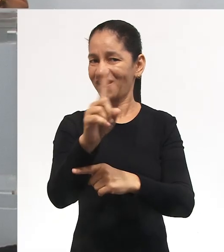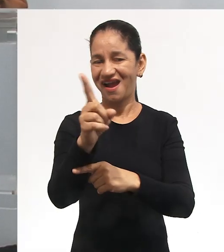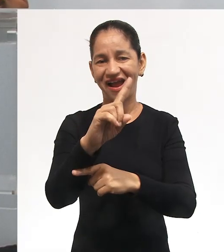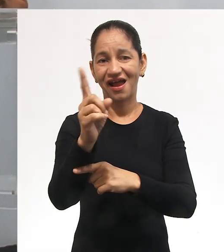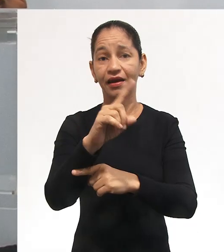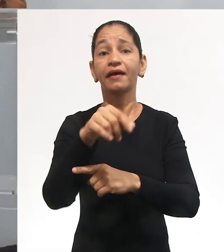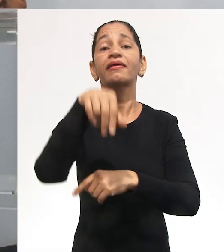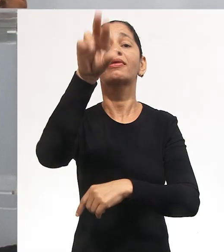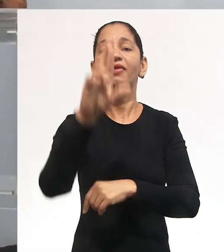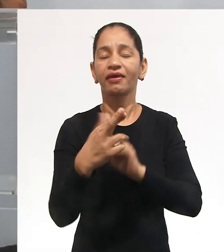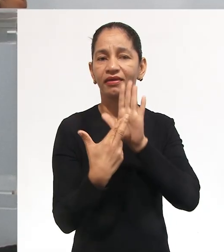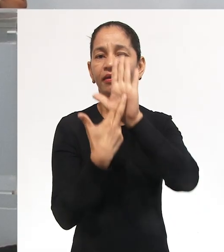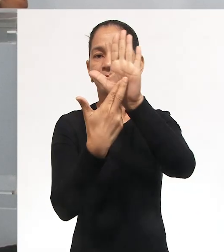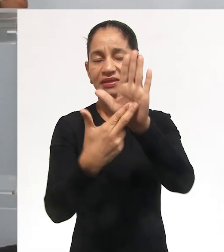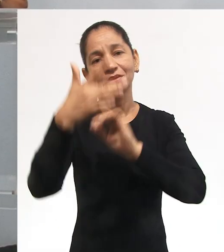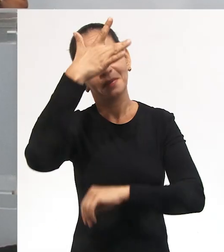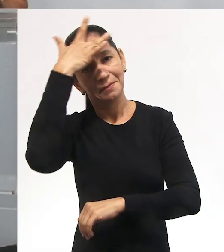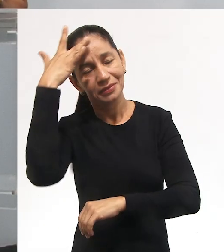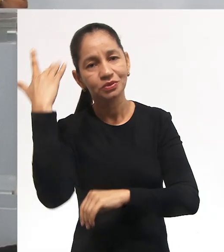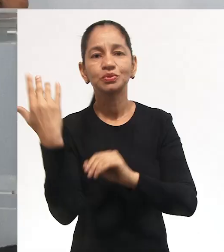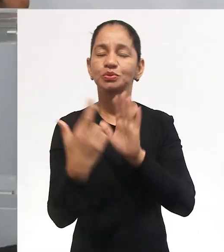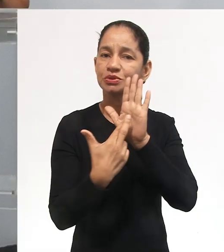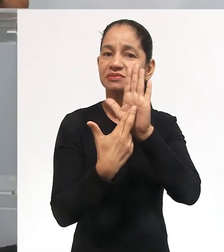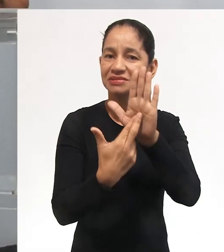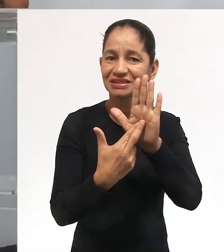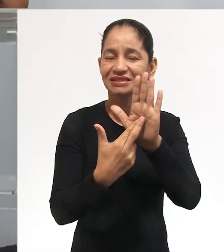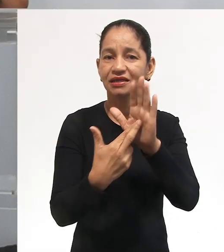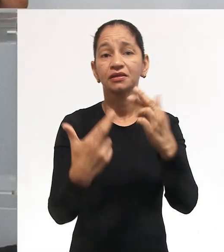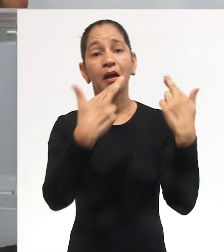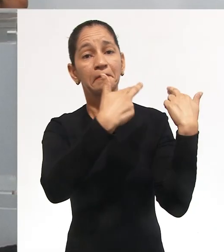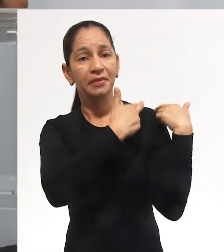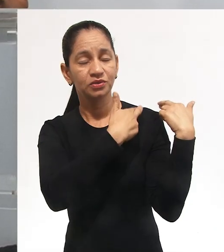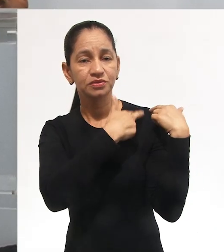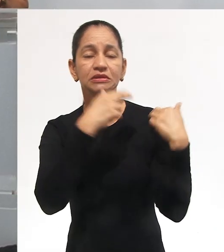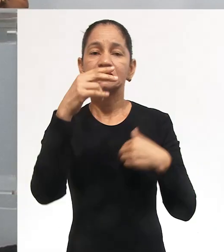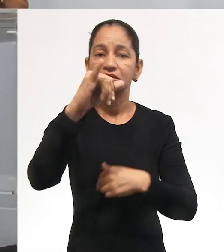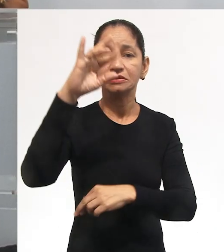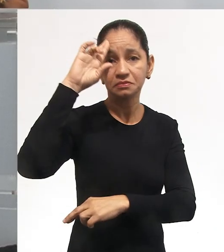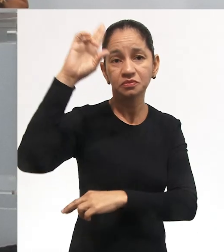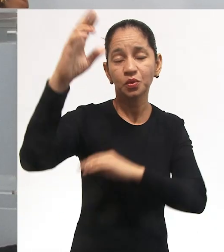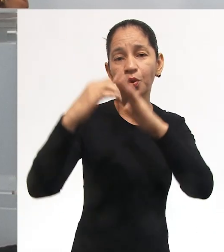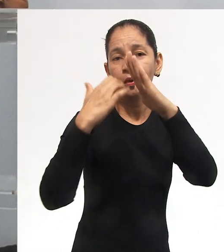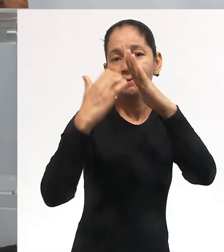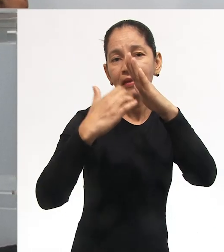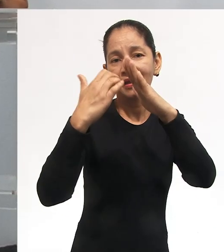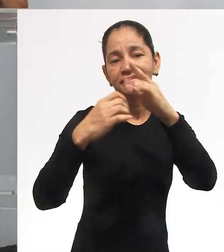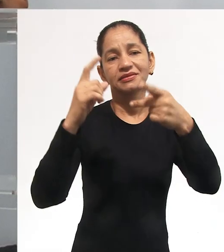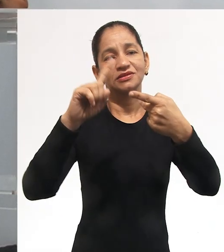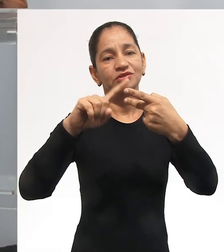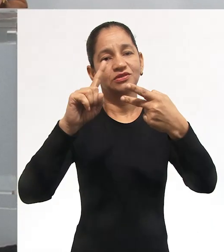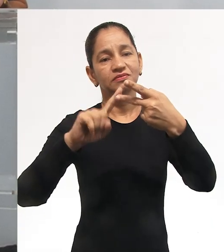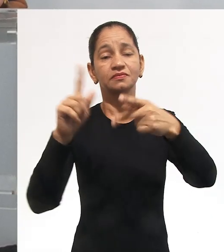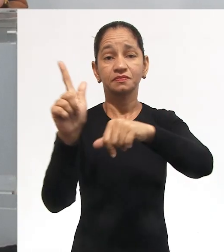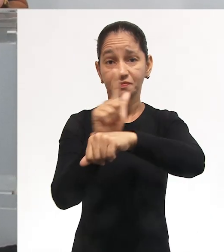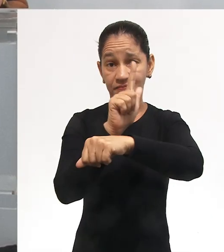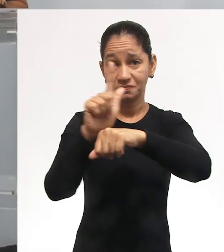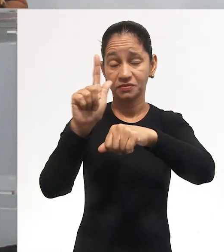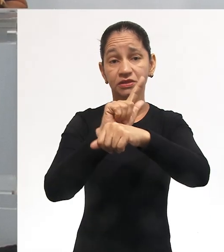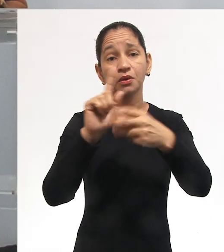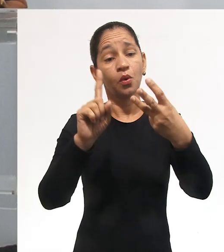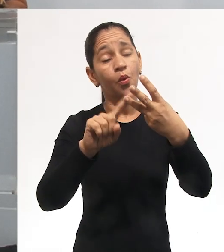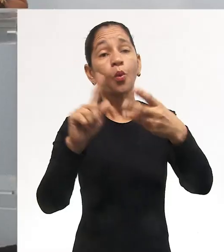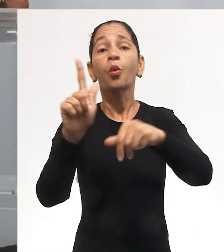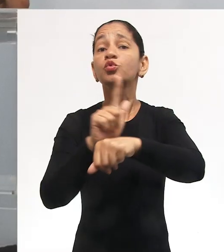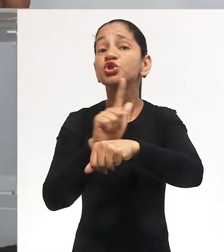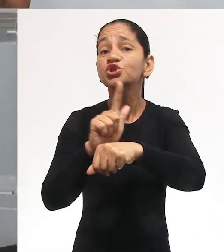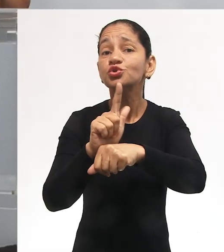um representante que fala pela empresa. Então, seja o empresário, seja o gerente, né? Seja o próprio gestor de marketing da